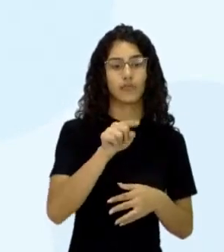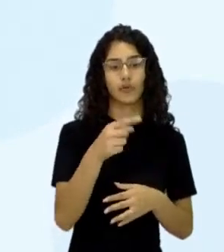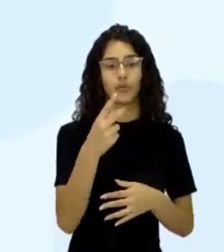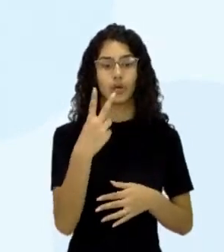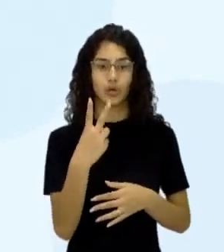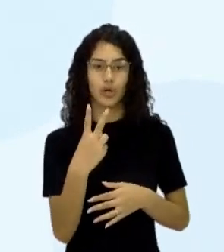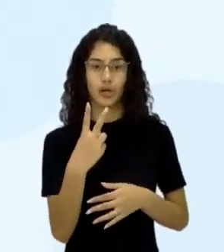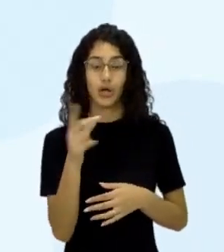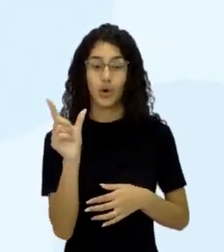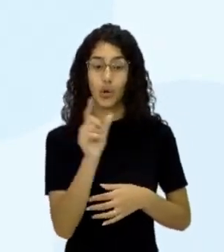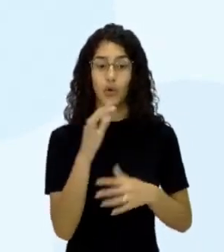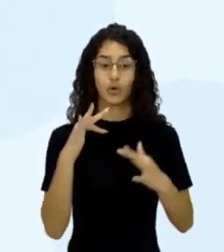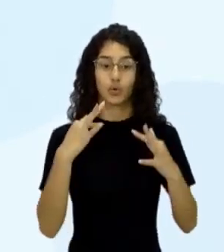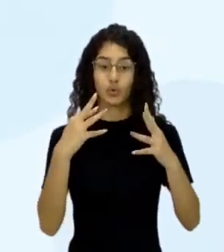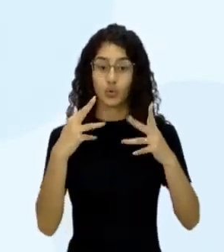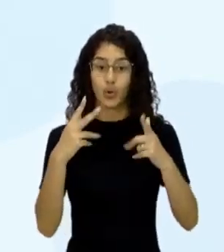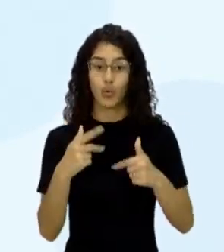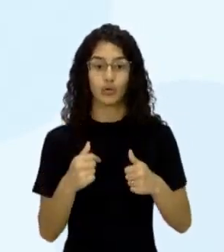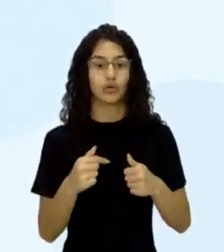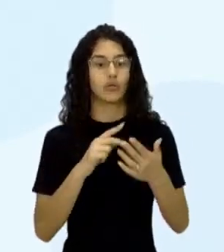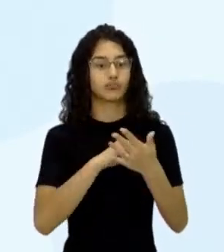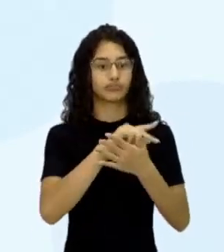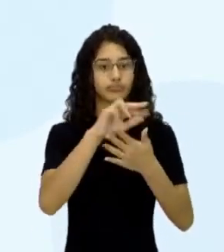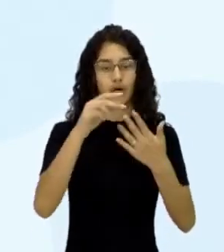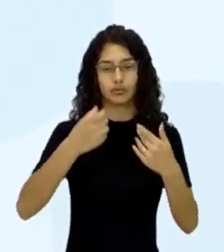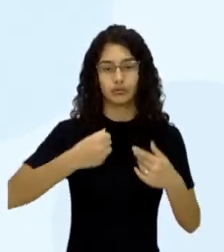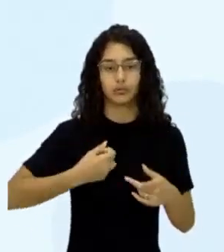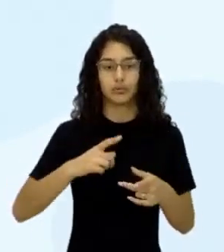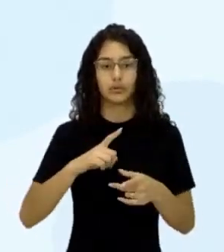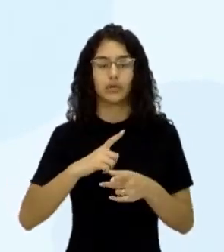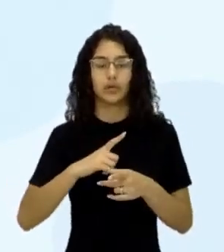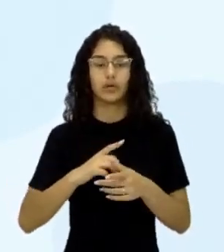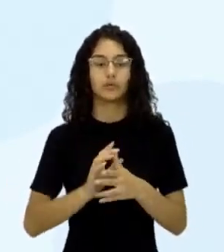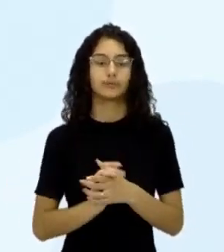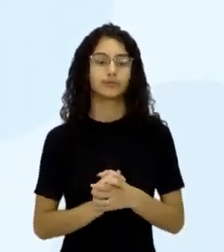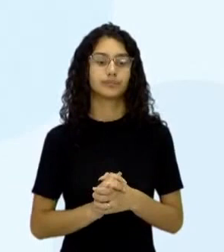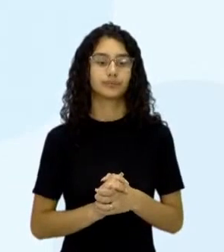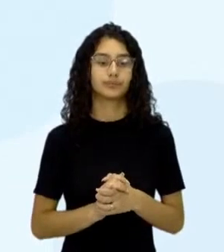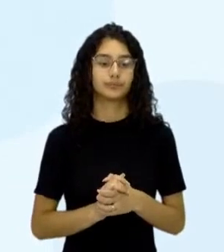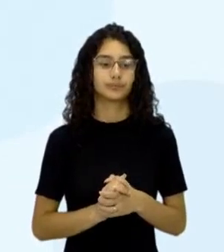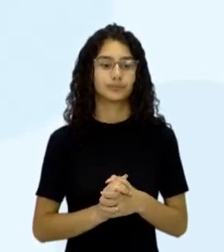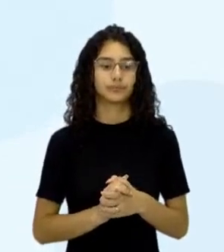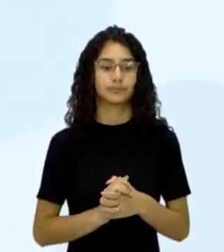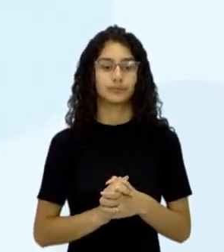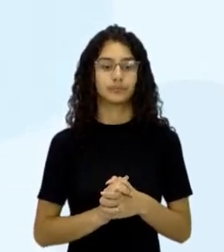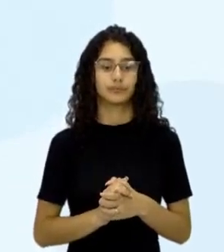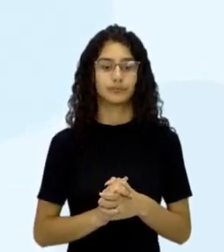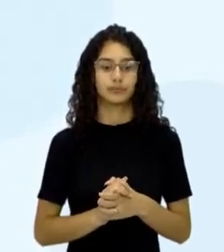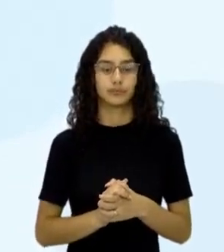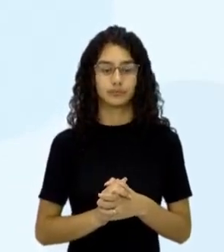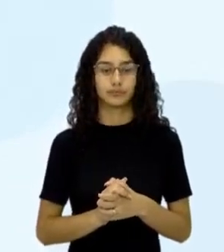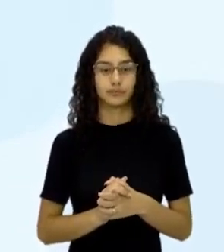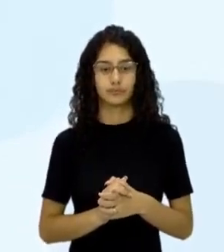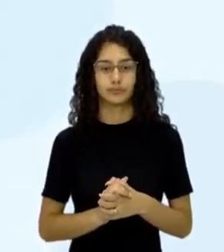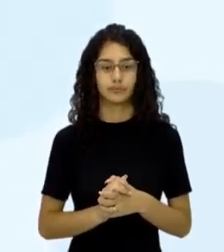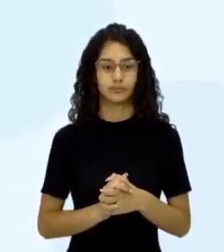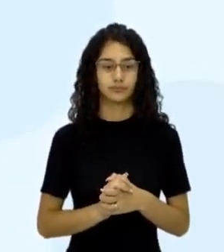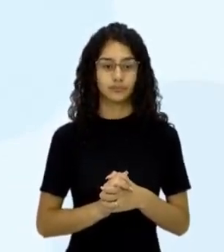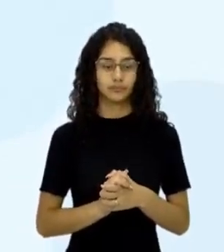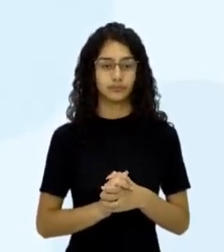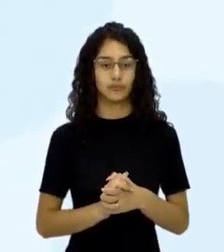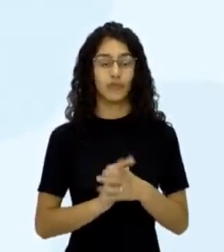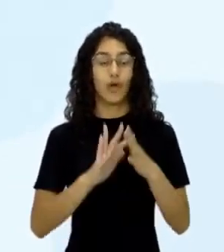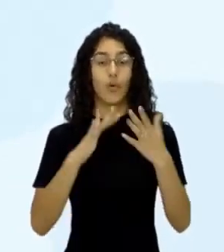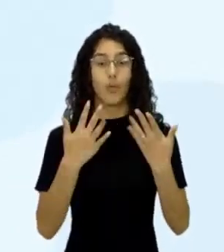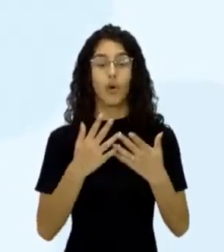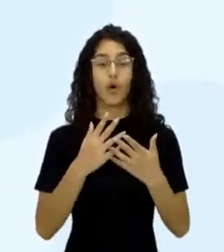você está economizando todas essas casas aqui, ó. E para compensar, você escreve uma potência de 10. Qual é